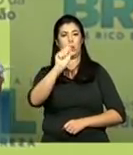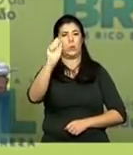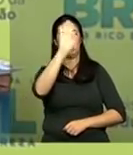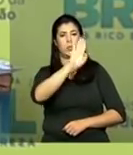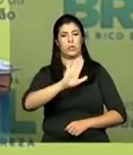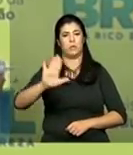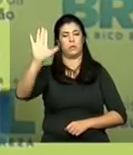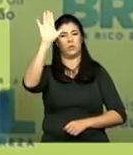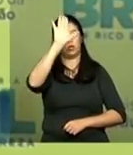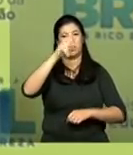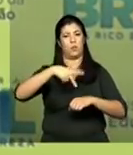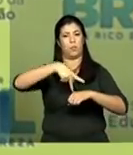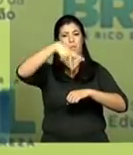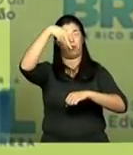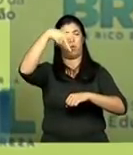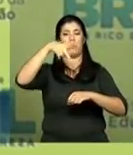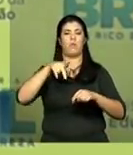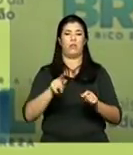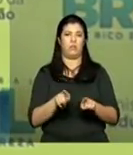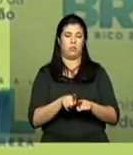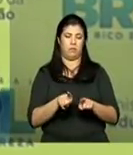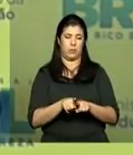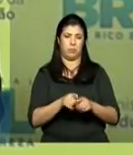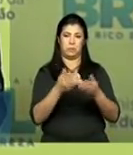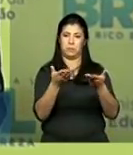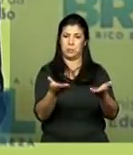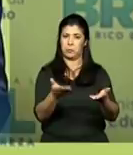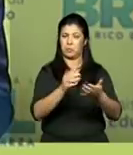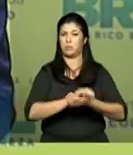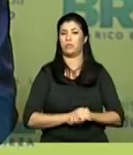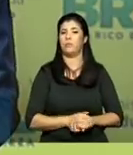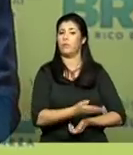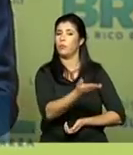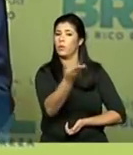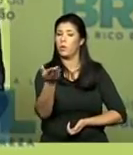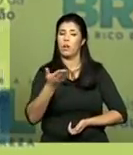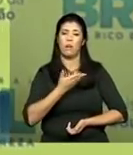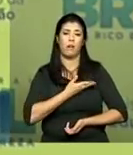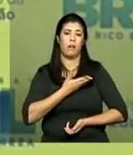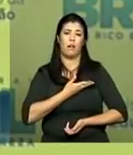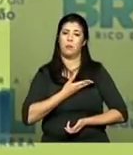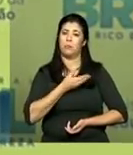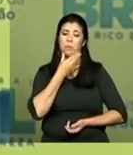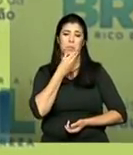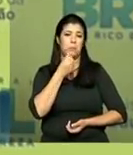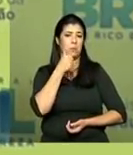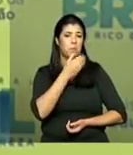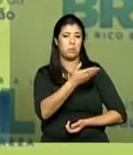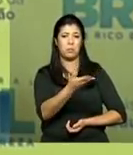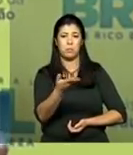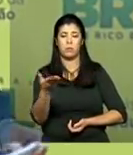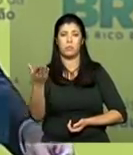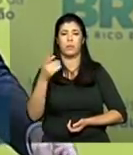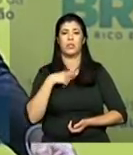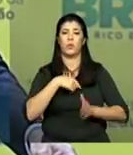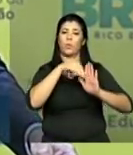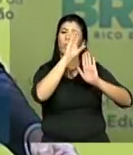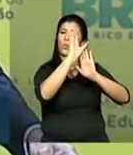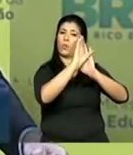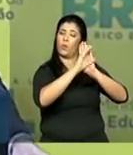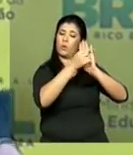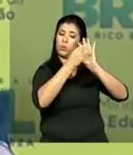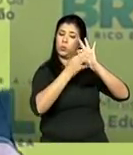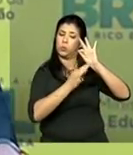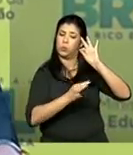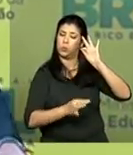de Pós-Graduandos. Minhas amigas, meus amigos, o currículo ali só não fez